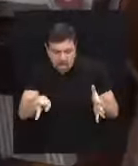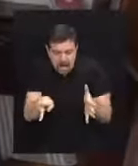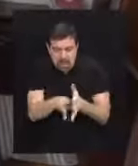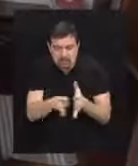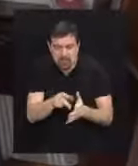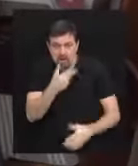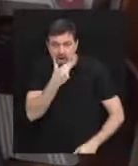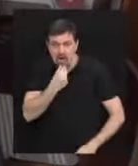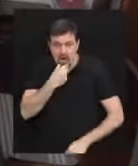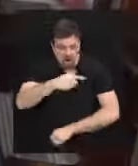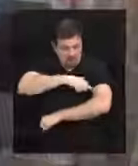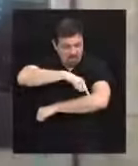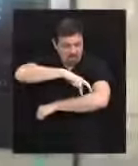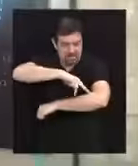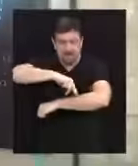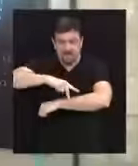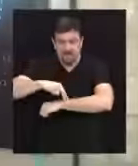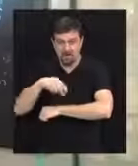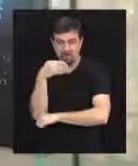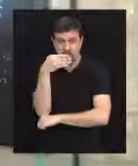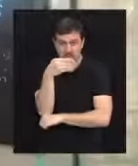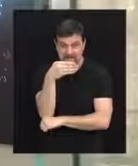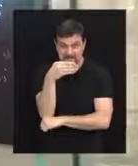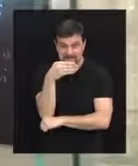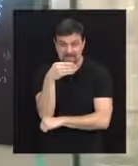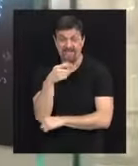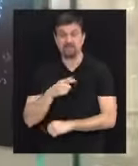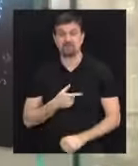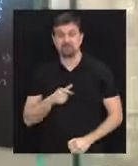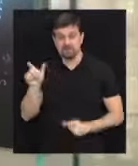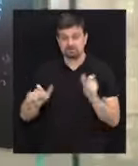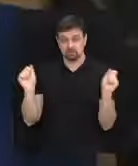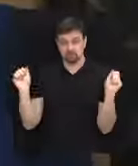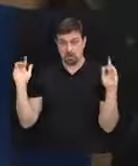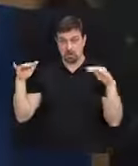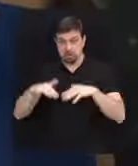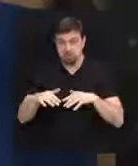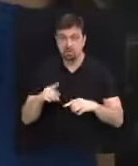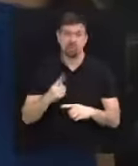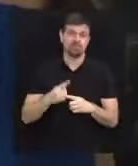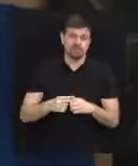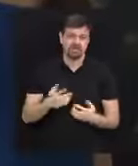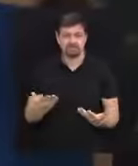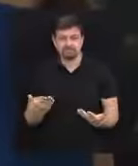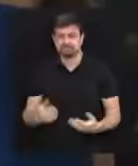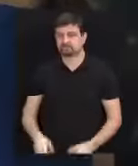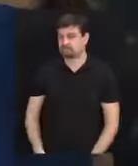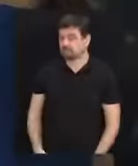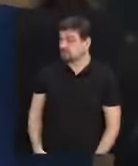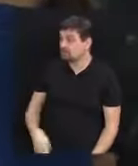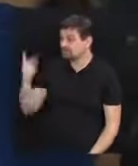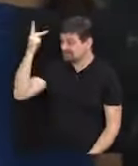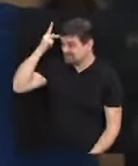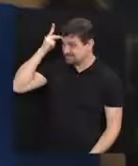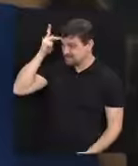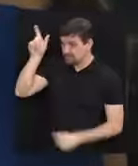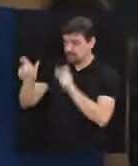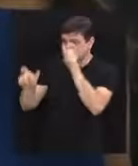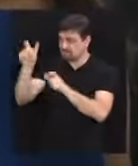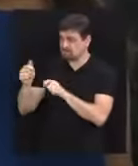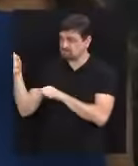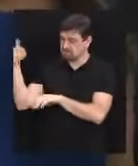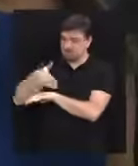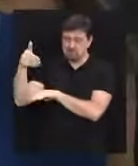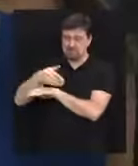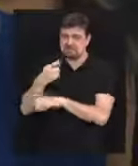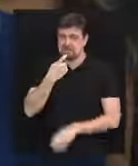Michael Jackson e ainda em forma de hostel, para as pessoas virem aqui e poderem curtir tudo? As pessoas de São Paulo vinham de fora